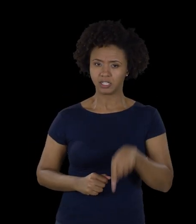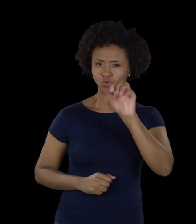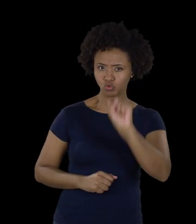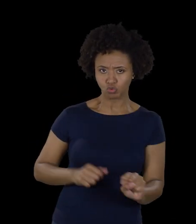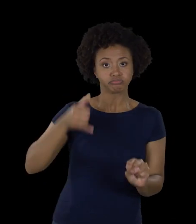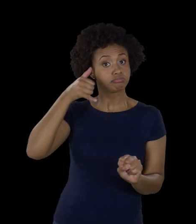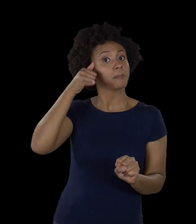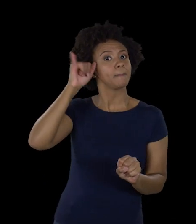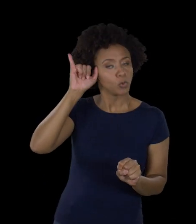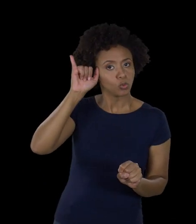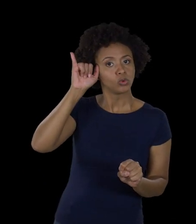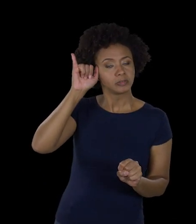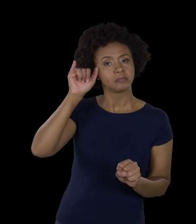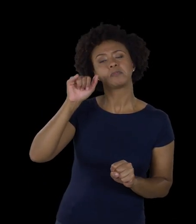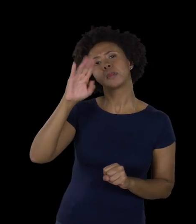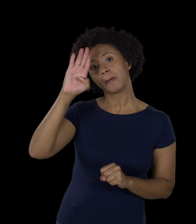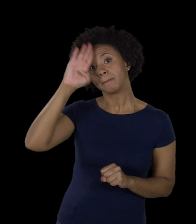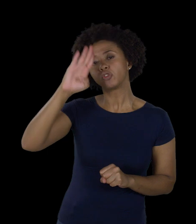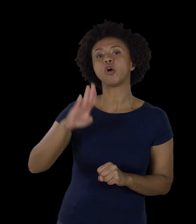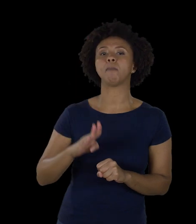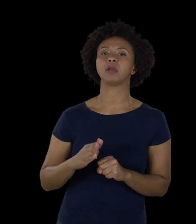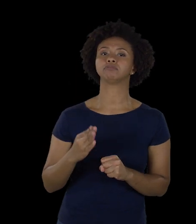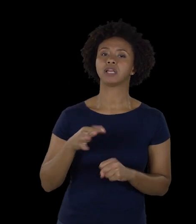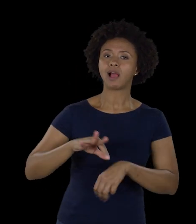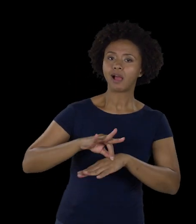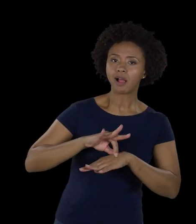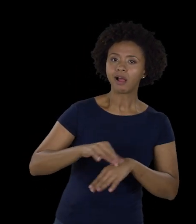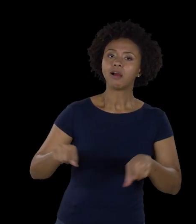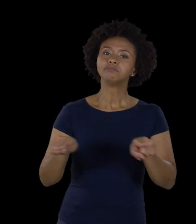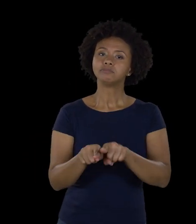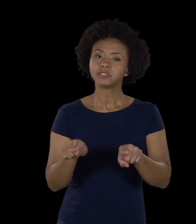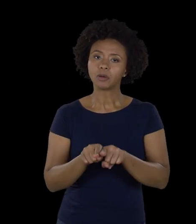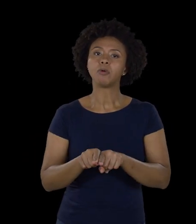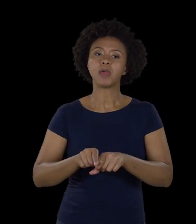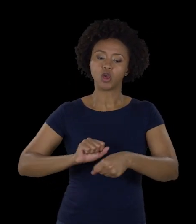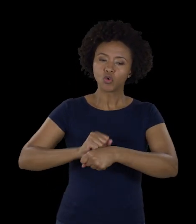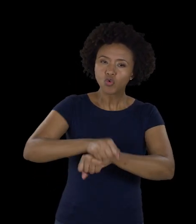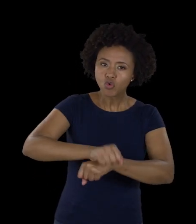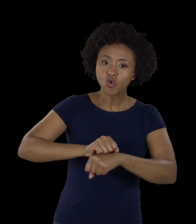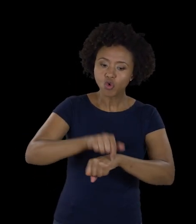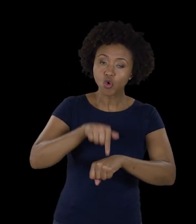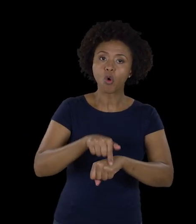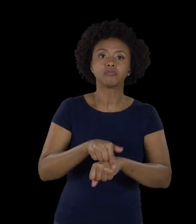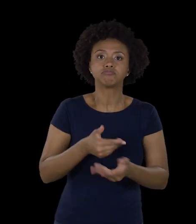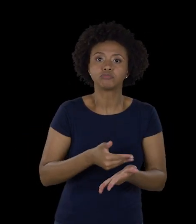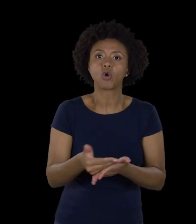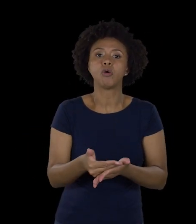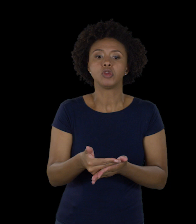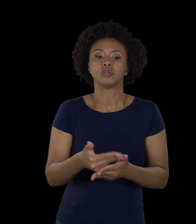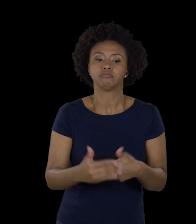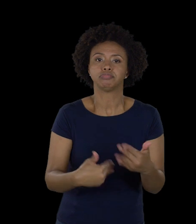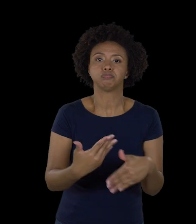gado bovino, sobretudo o charque e o couro, sustentam uma economia e vai ser um ciclo também